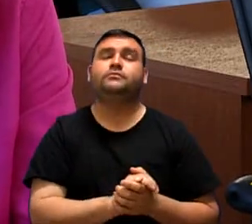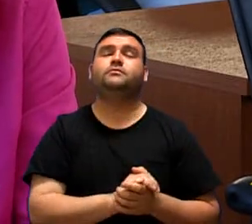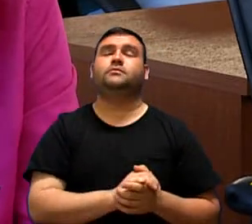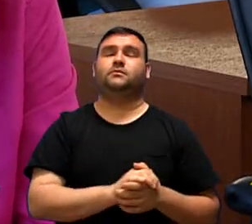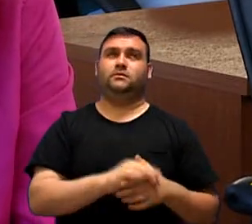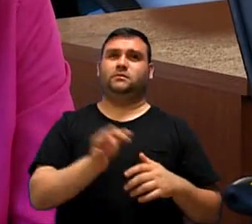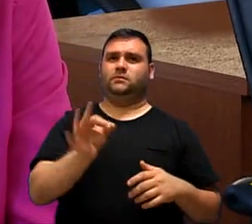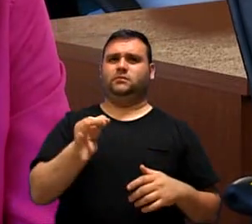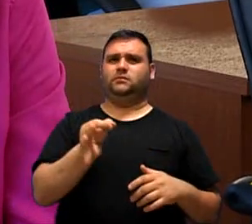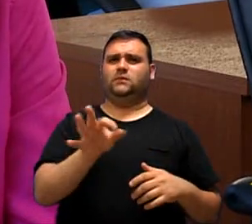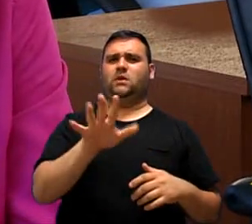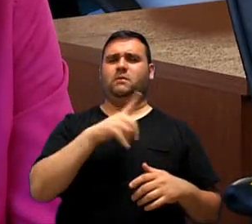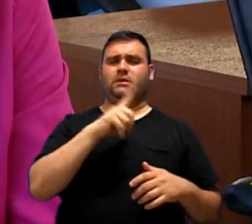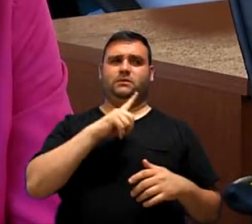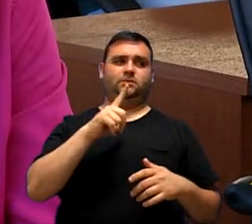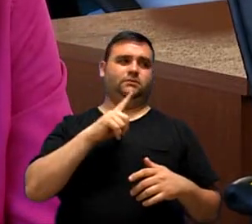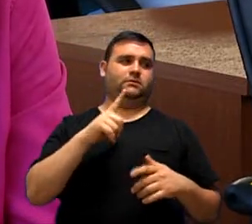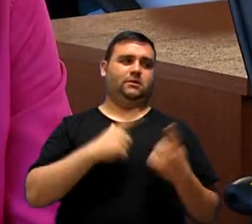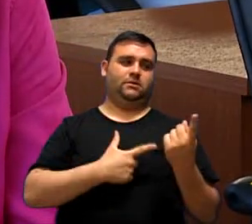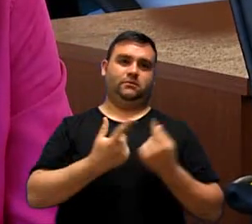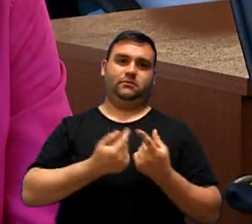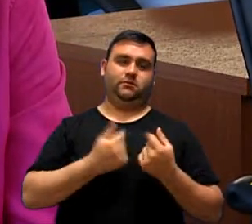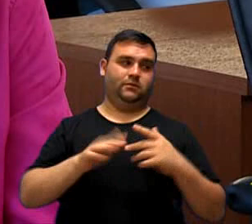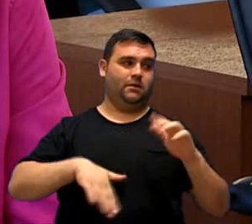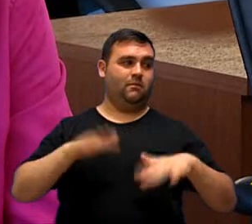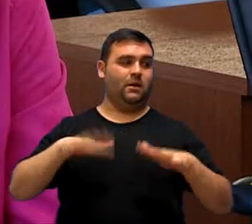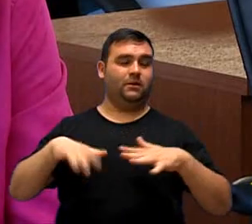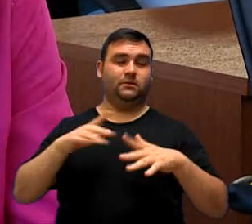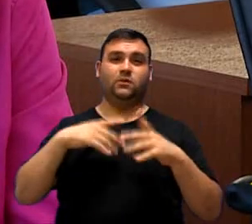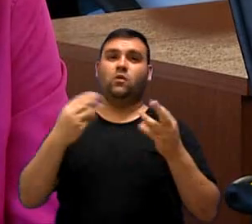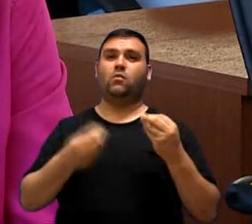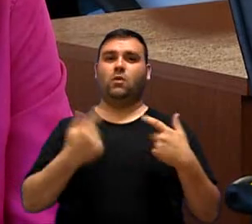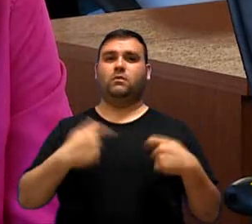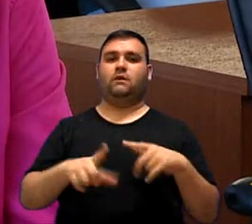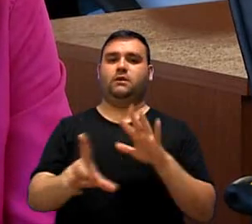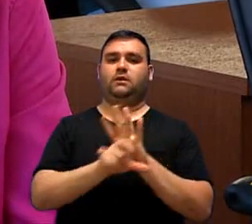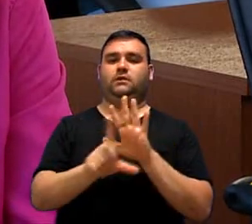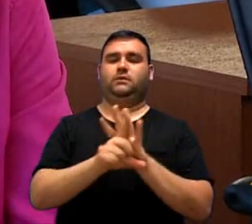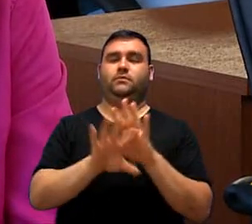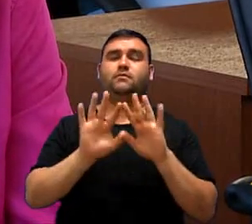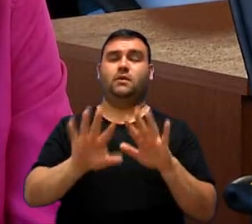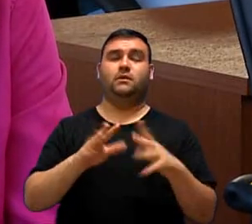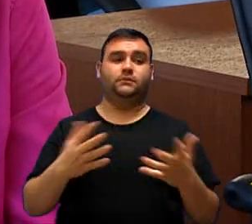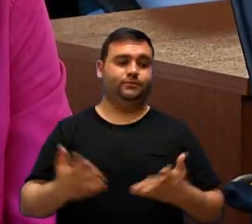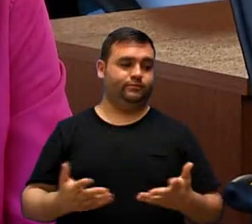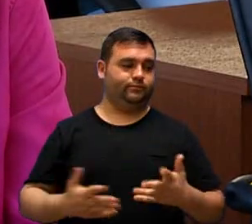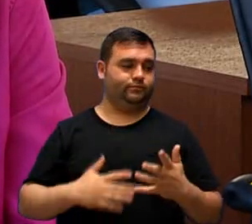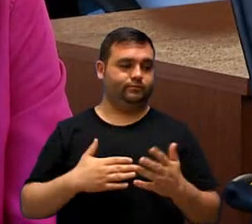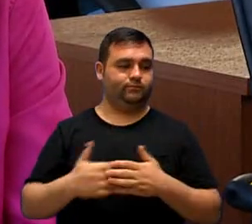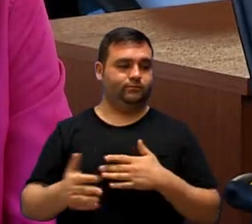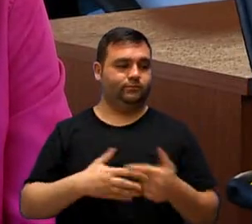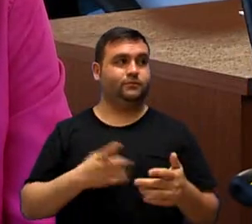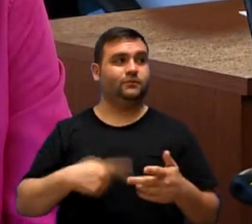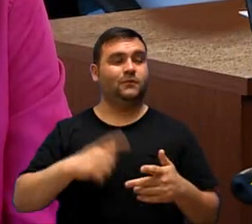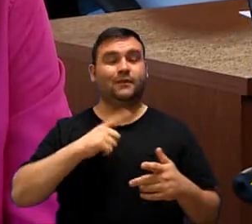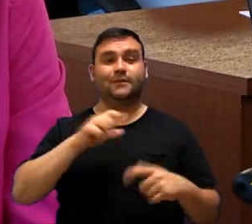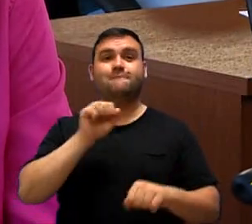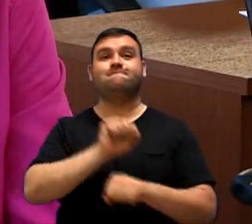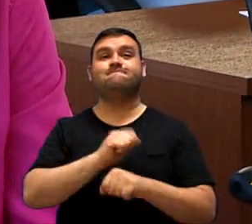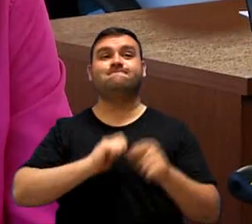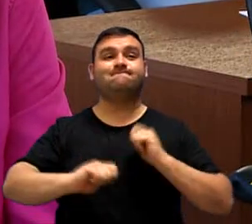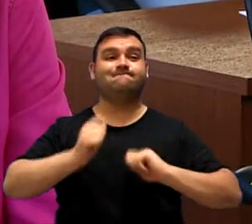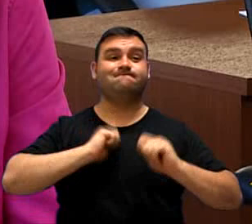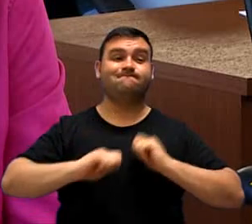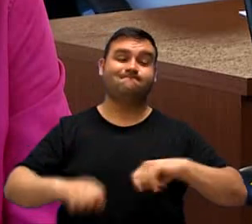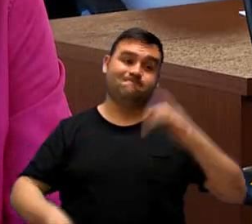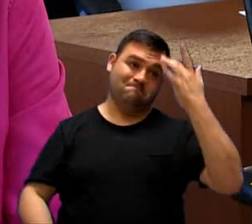Também sim, mas era condição sine qua non, condição básica tinha que ter a lei. Tem que ter a lei. Mas de qualquer forma, criamos uma expectativa que eu não sei,